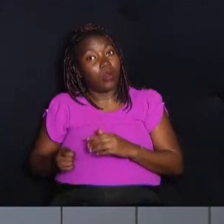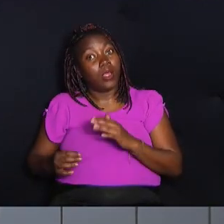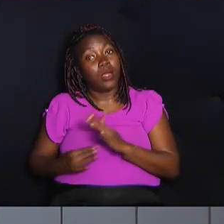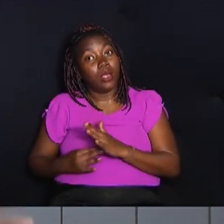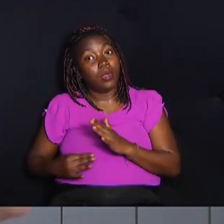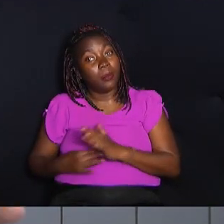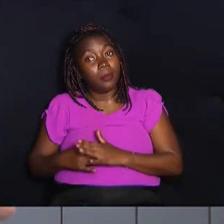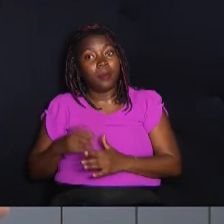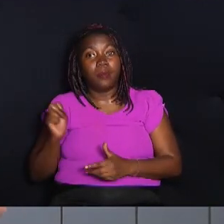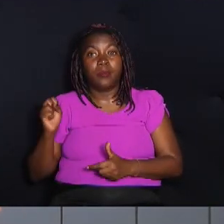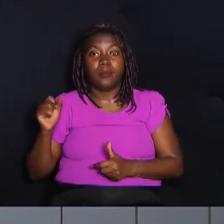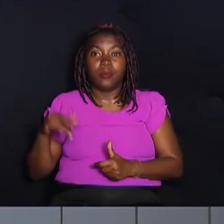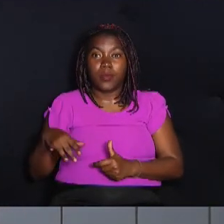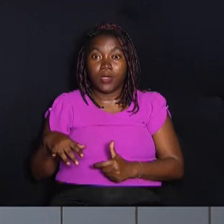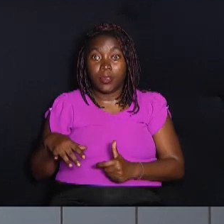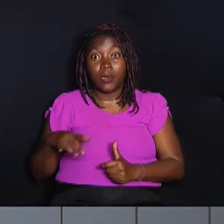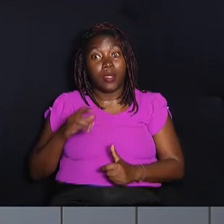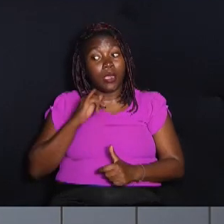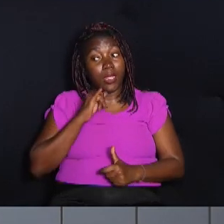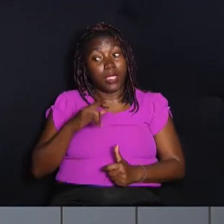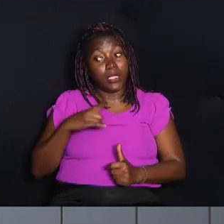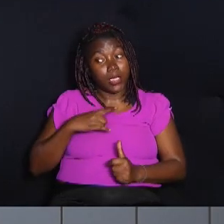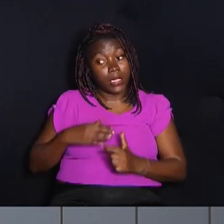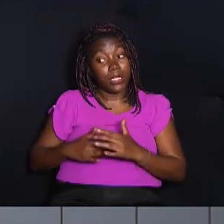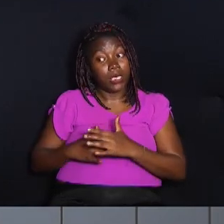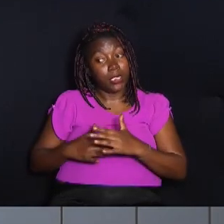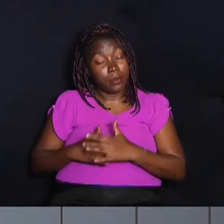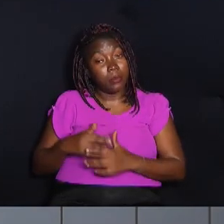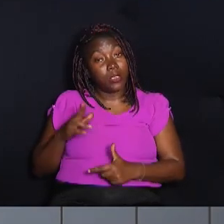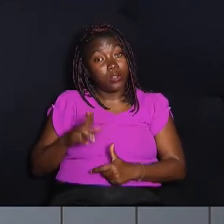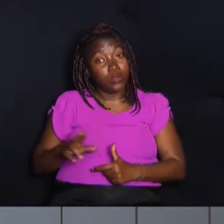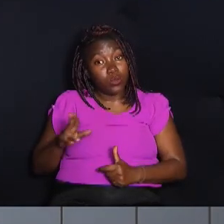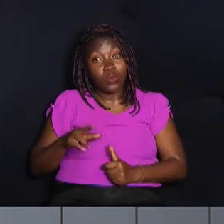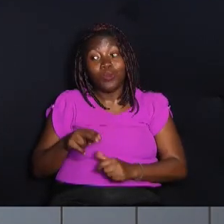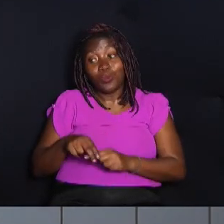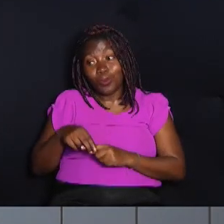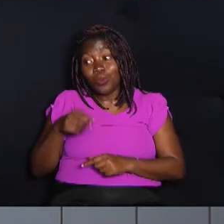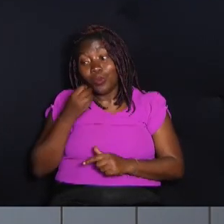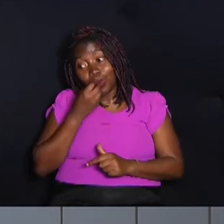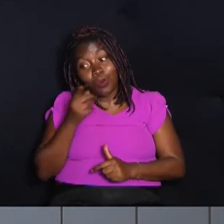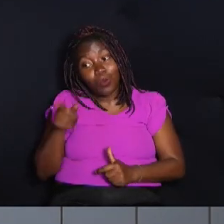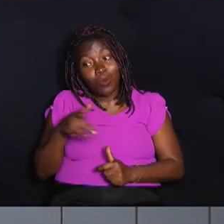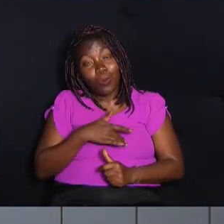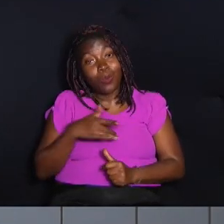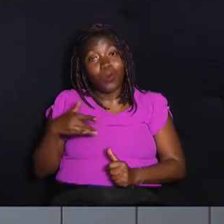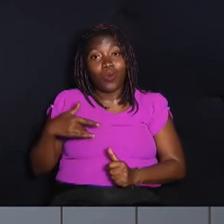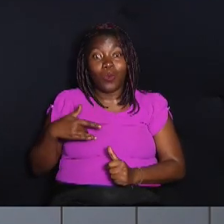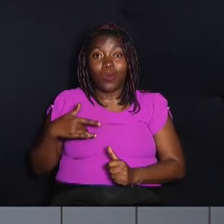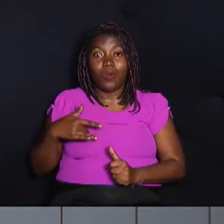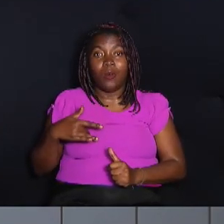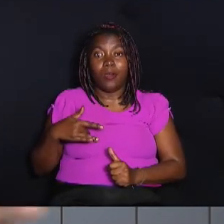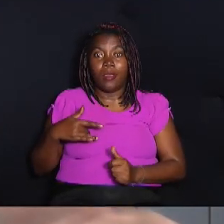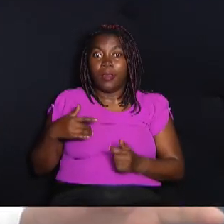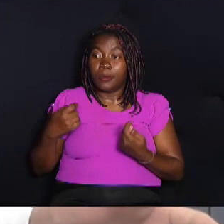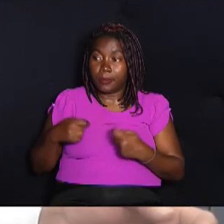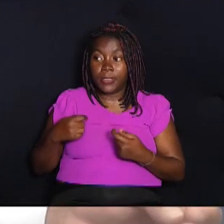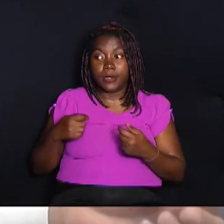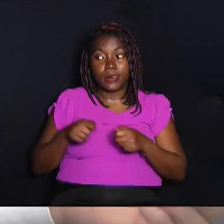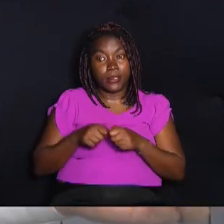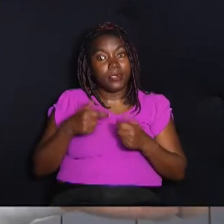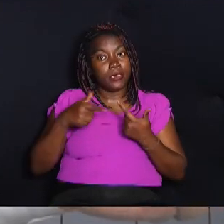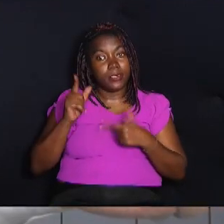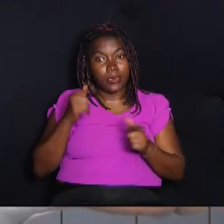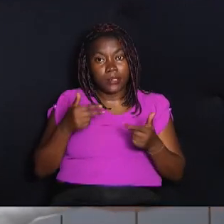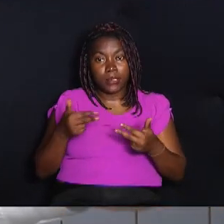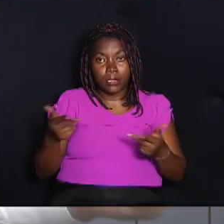Olha, tem um limite de uso, porque é bom para a sua saúde, inclusive, né? Você precisa fazer outras coisas. A Maria